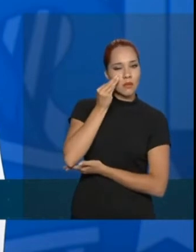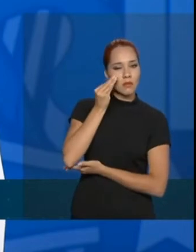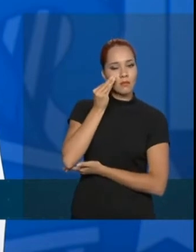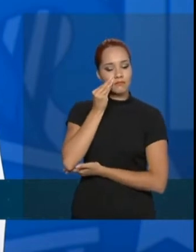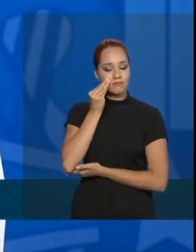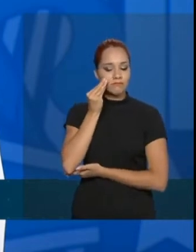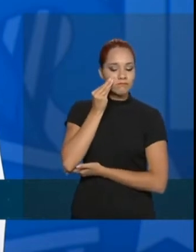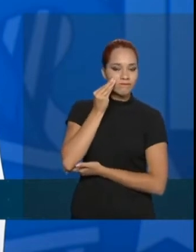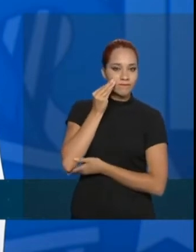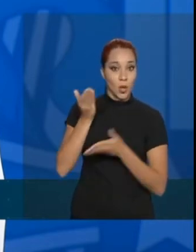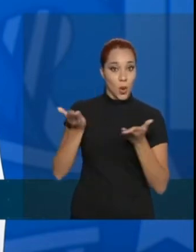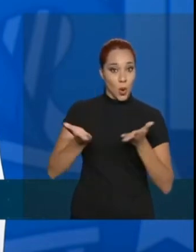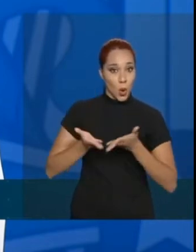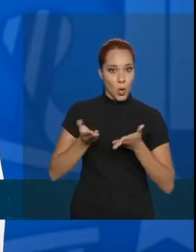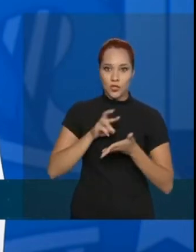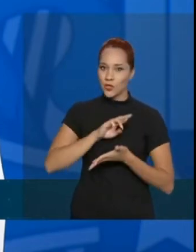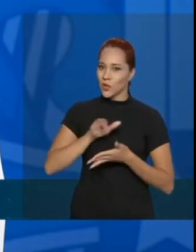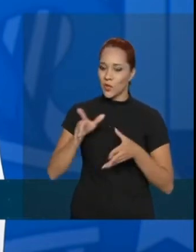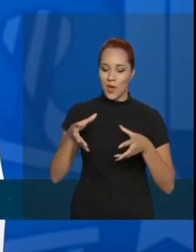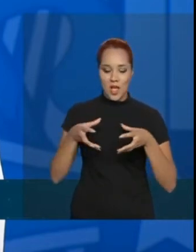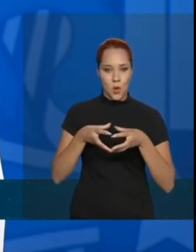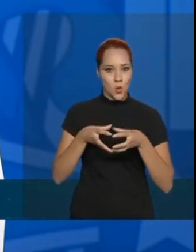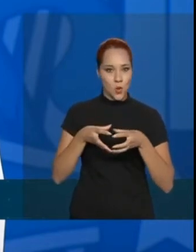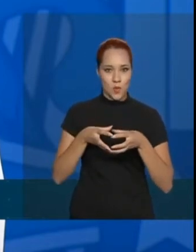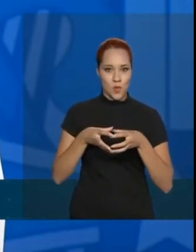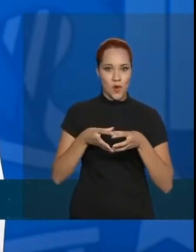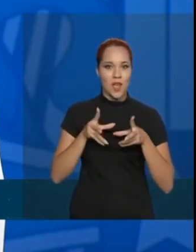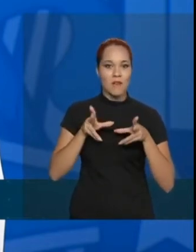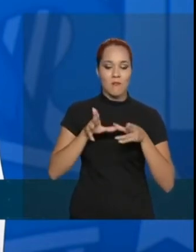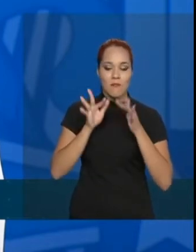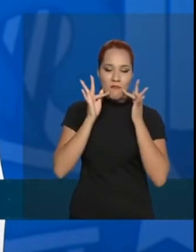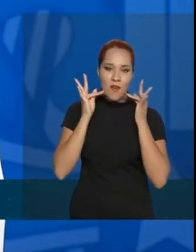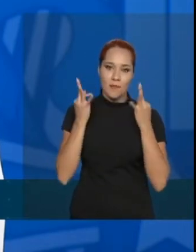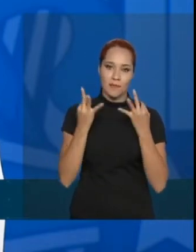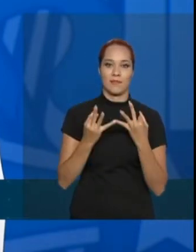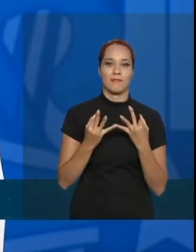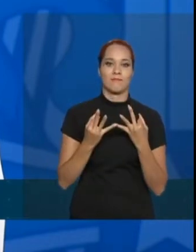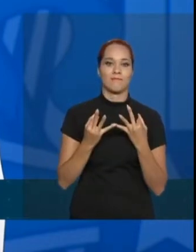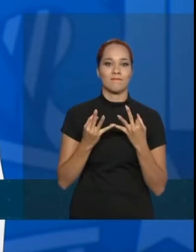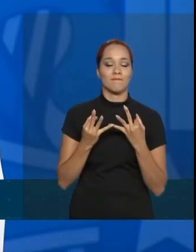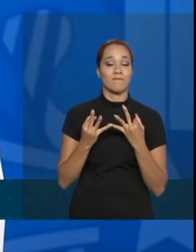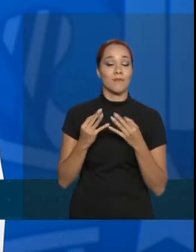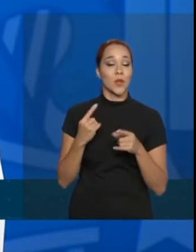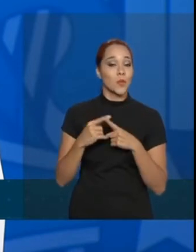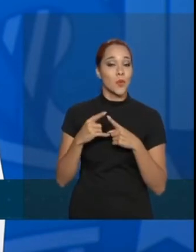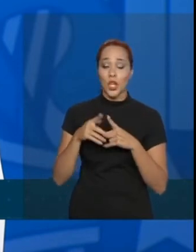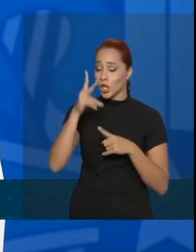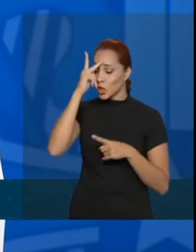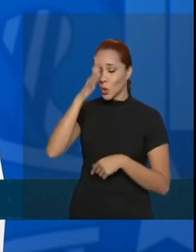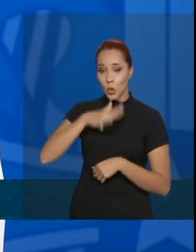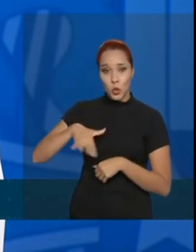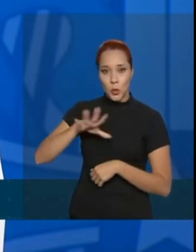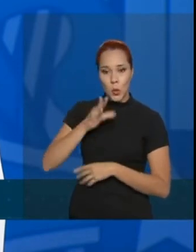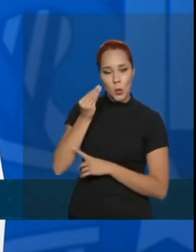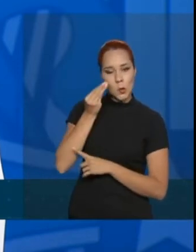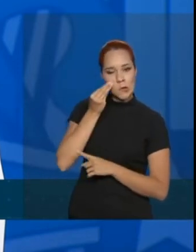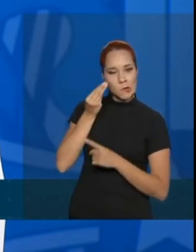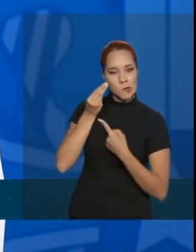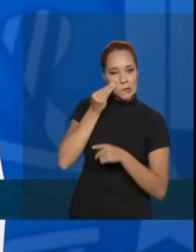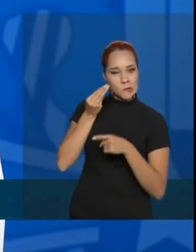Hoje ela não é uma equipe, ela é praticamente uma família. Porque todo mundo que foi testado,